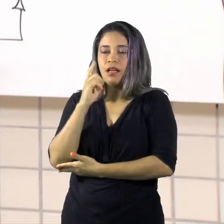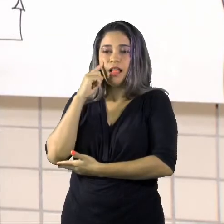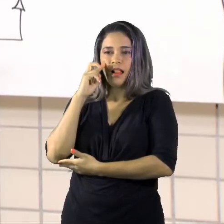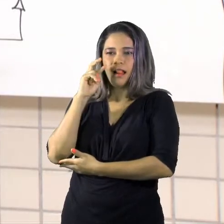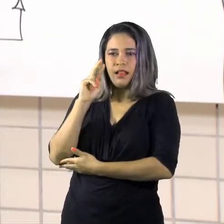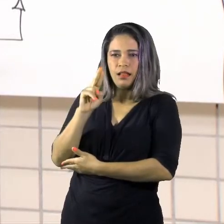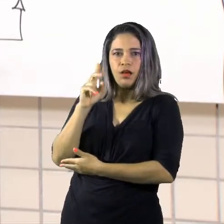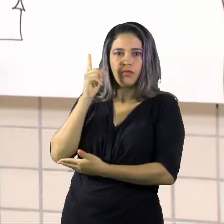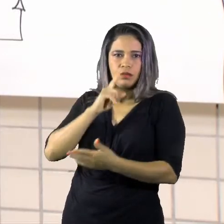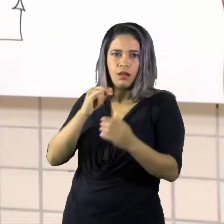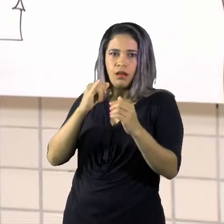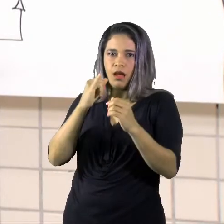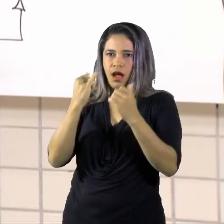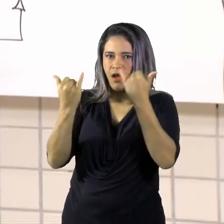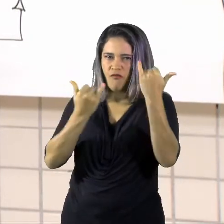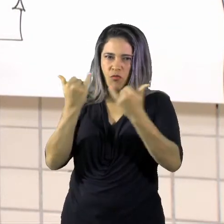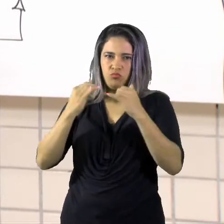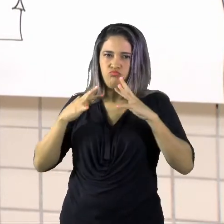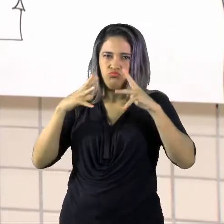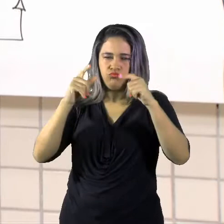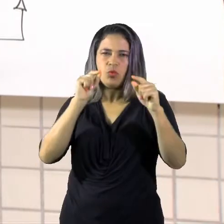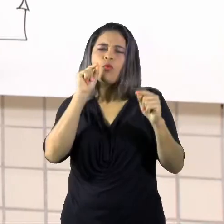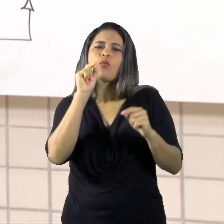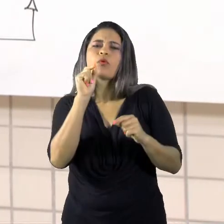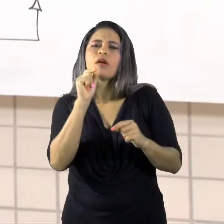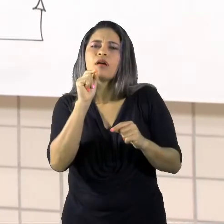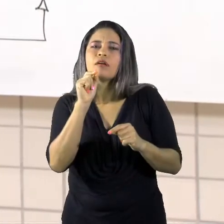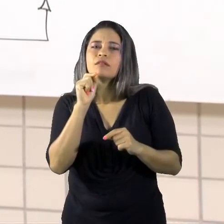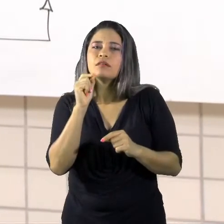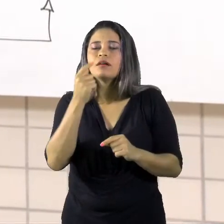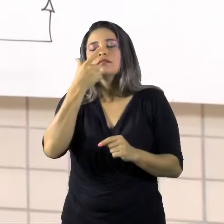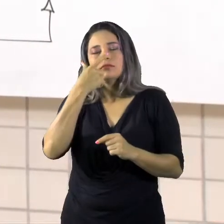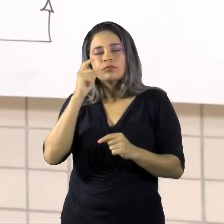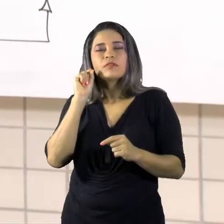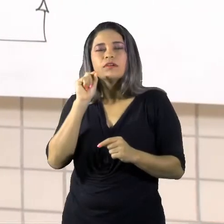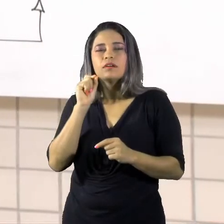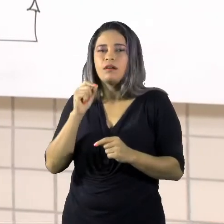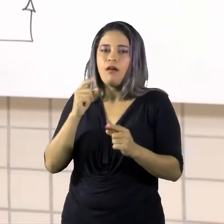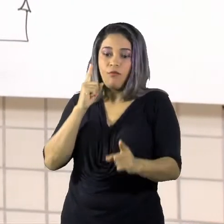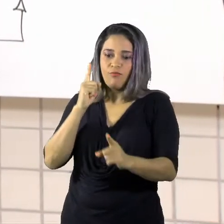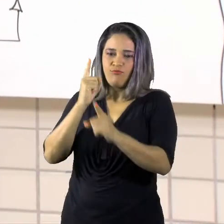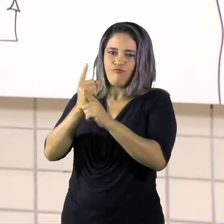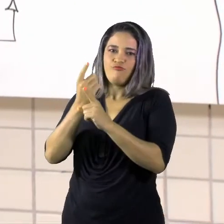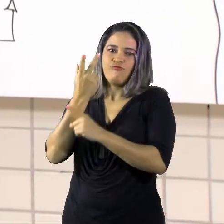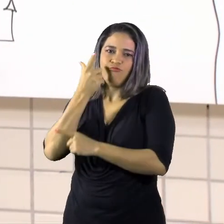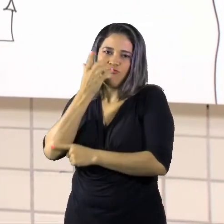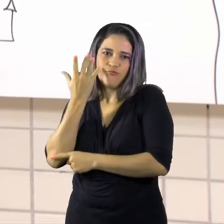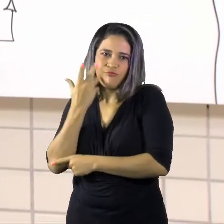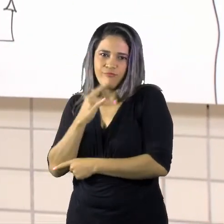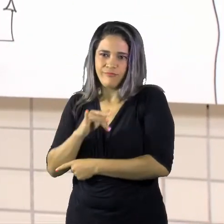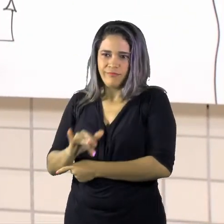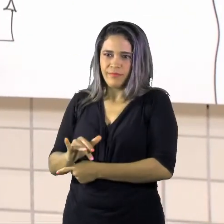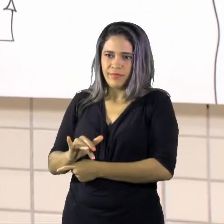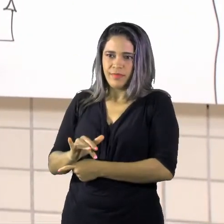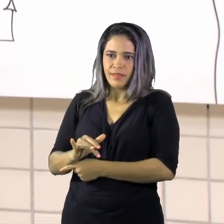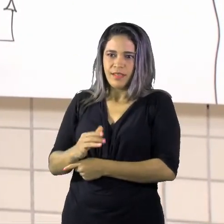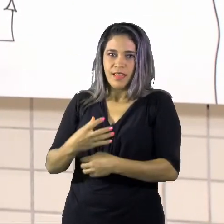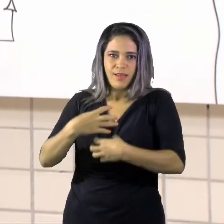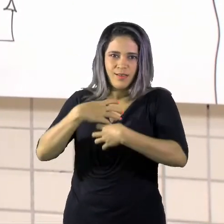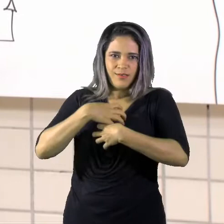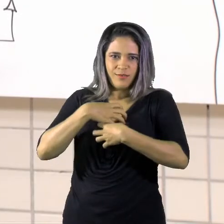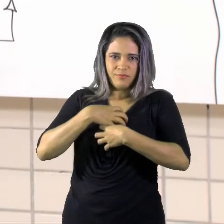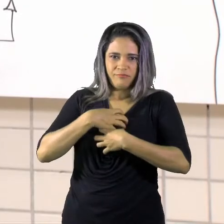principais informações. O que? O reencontro entre as crianças. O reencontro e a comoção gerada por